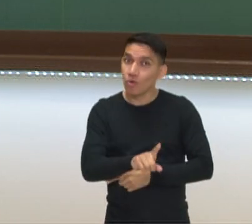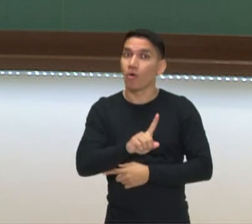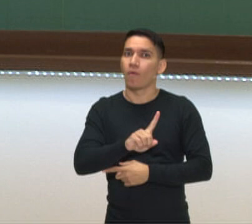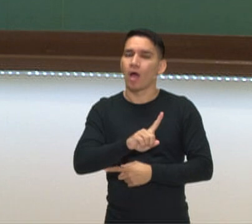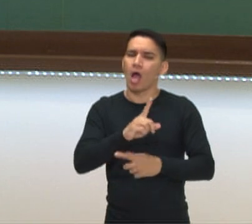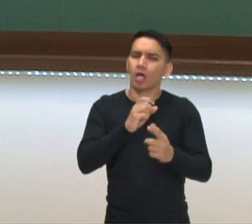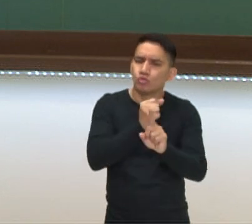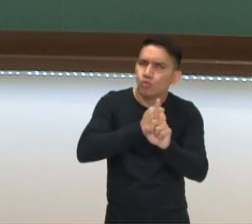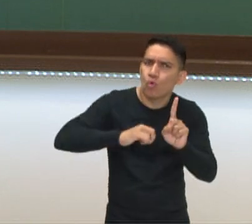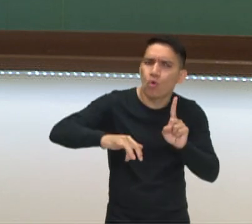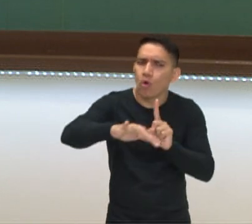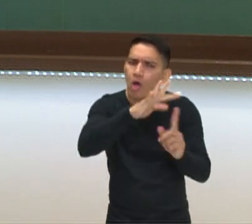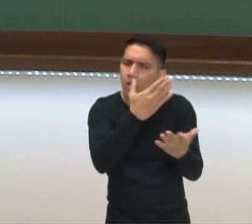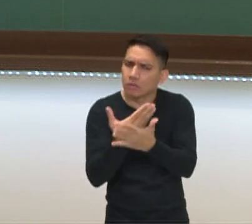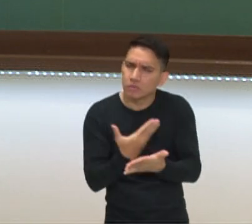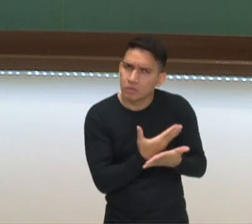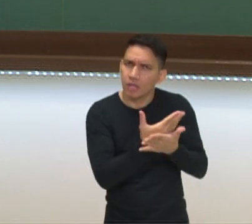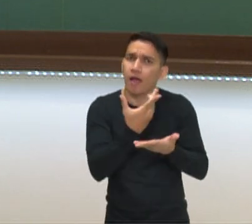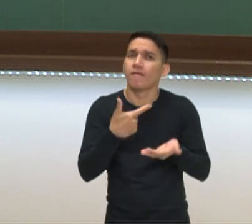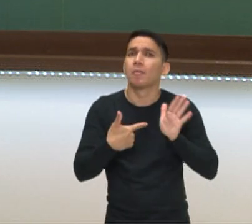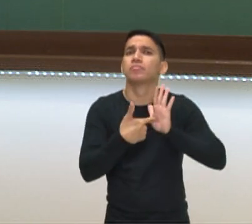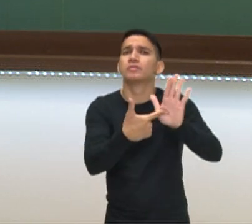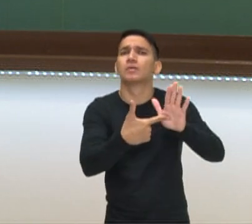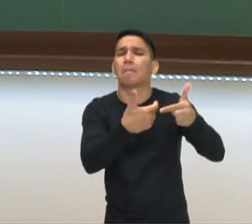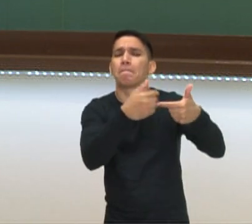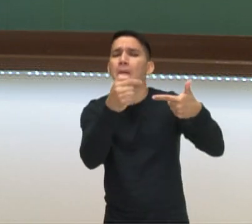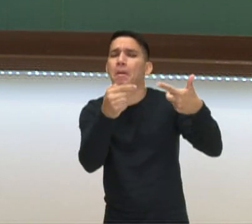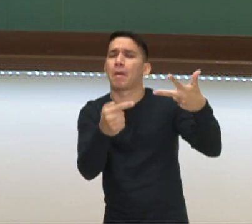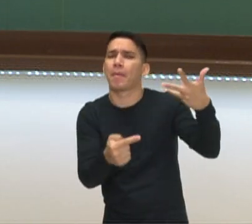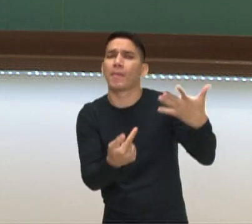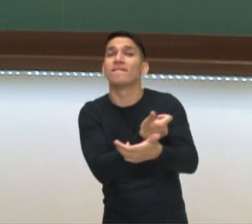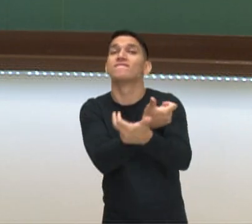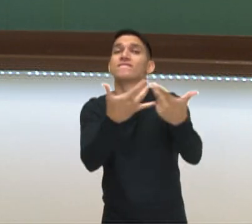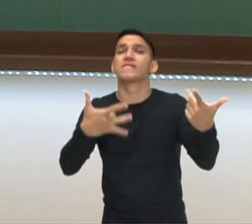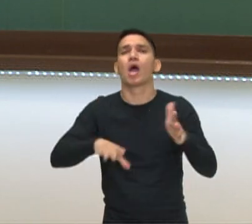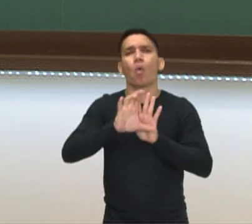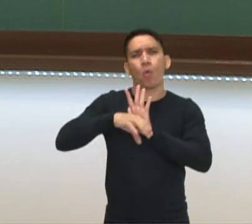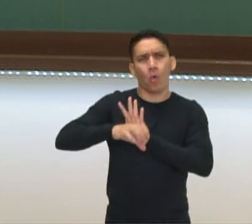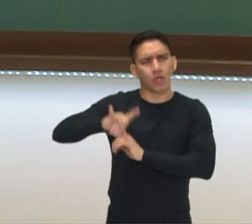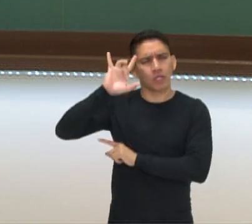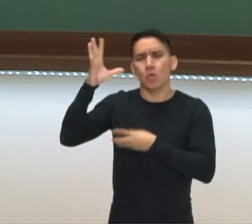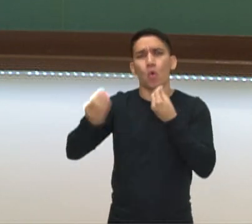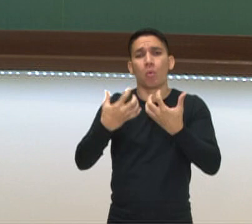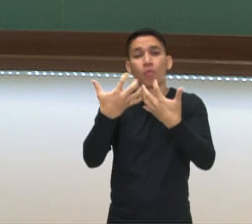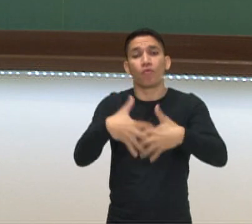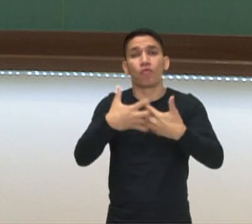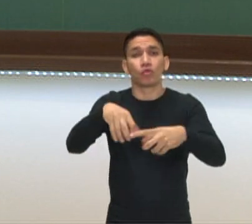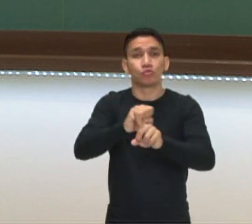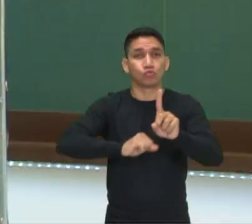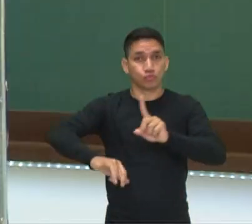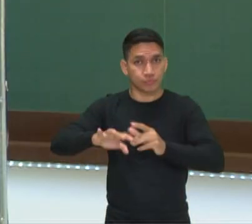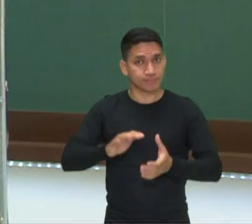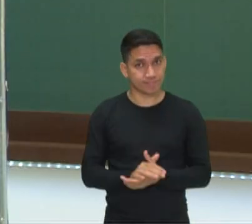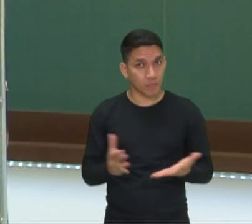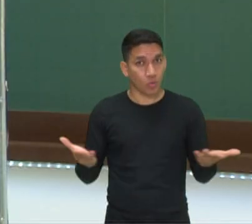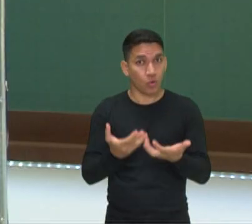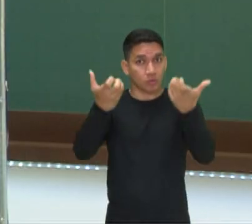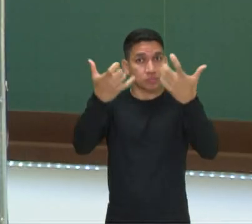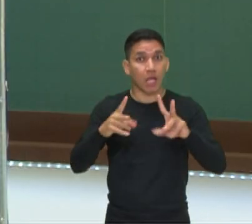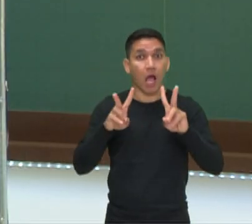que vai trazer vários conceitos e teorias sobre como funciona a nossa sociedade. E hoje a gente vai falar um pouquinho